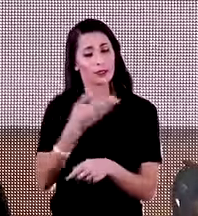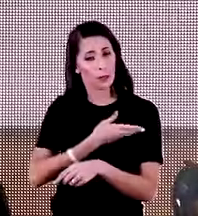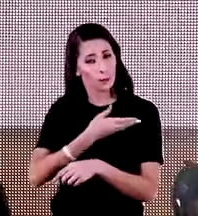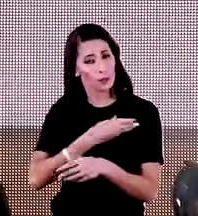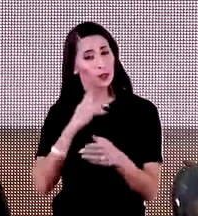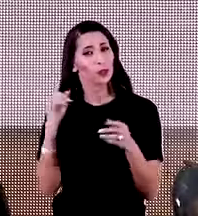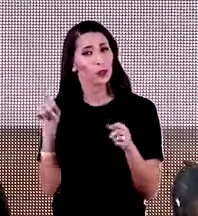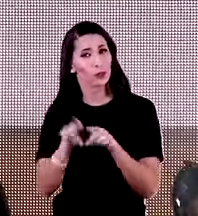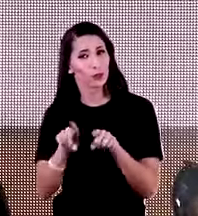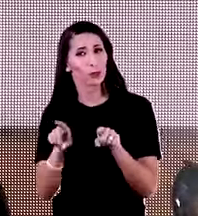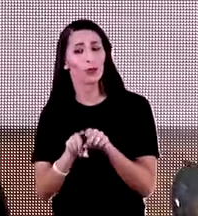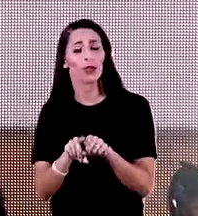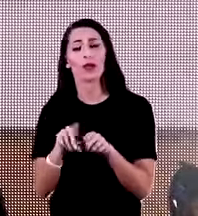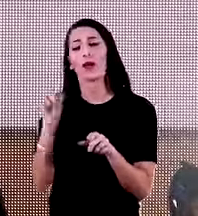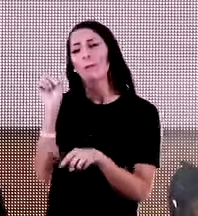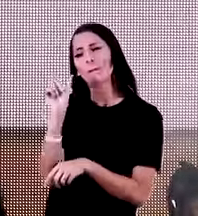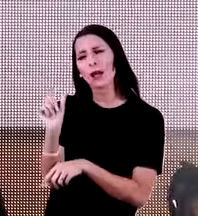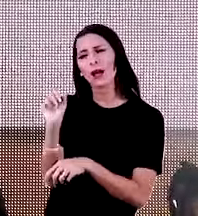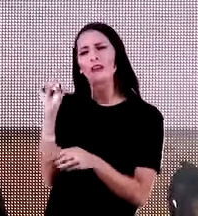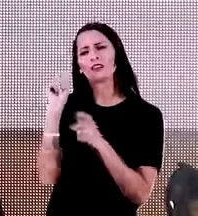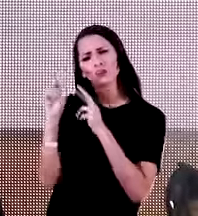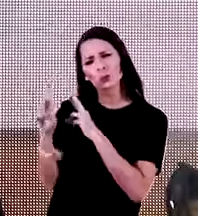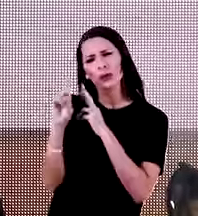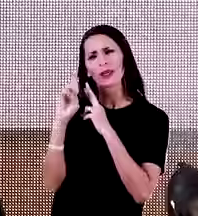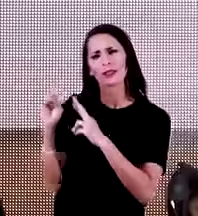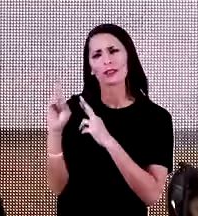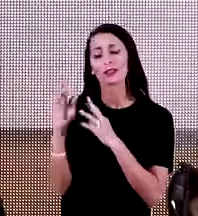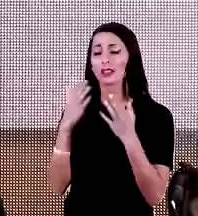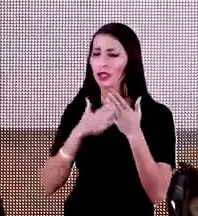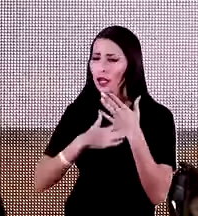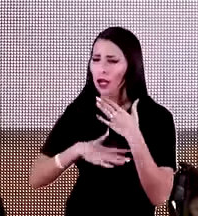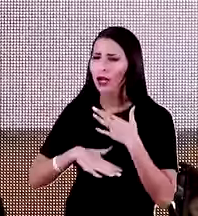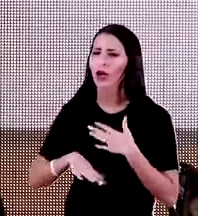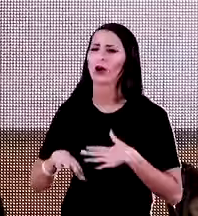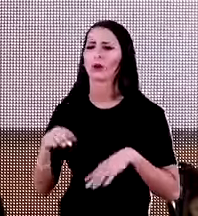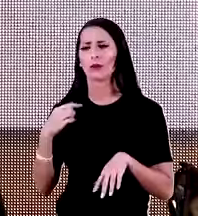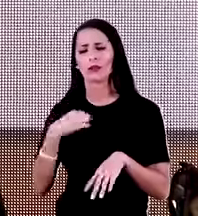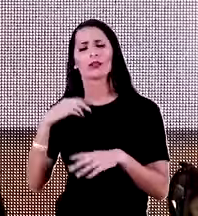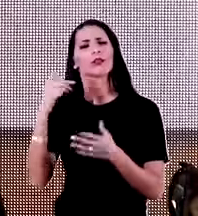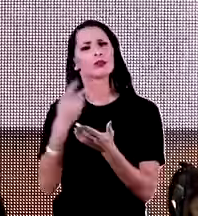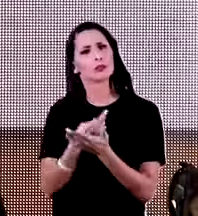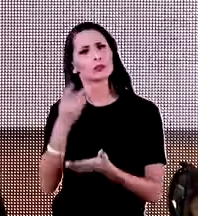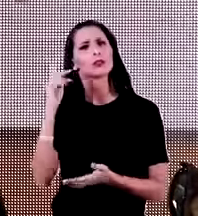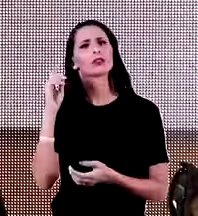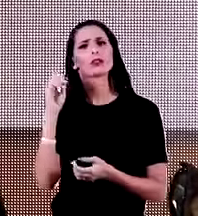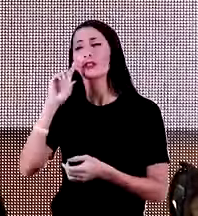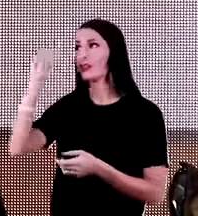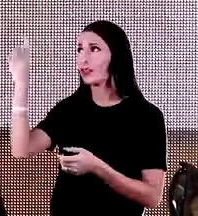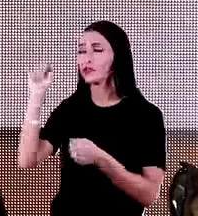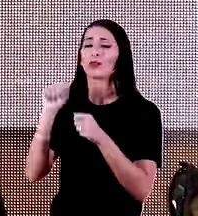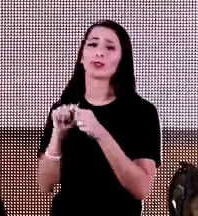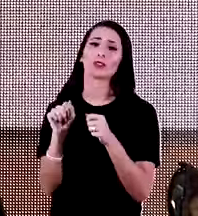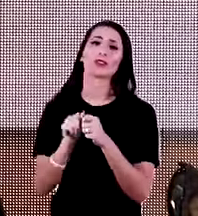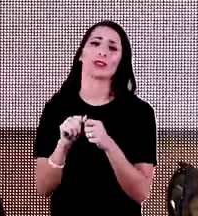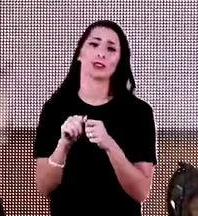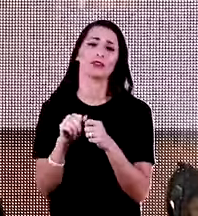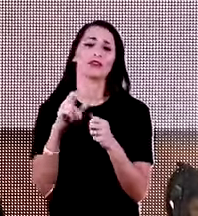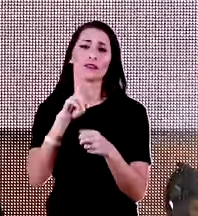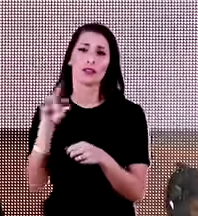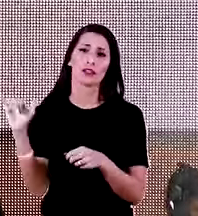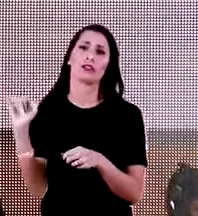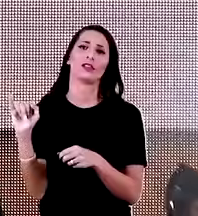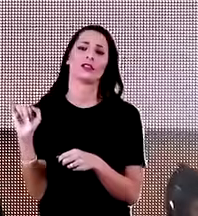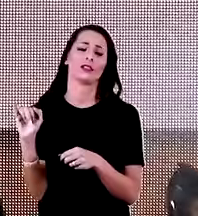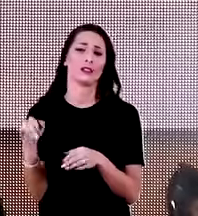ninguém consegue enxergar a esperança, diz assim, calma, tem uma solução. Deus vai fazer alguma coisa. E quando